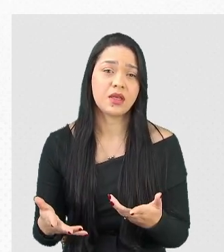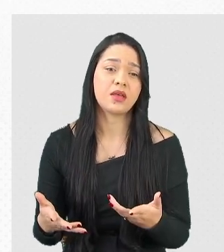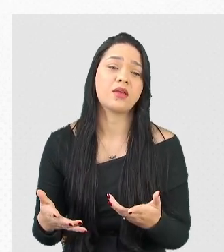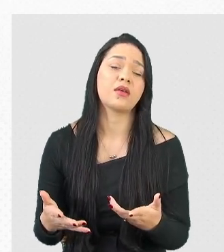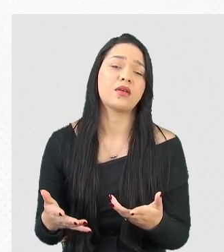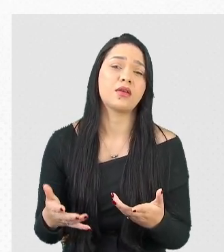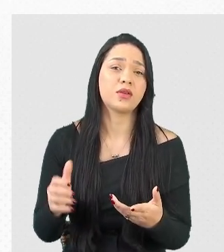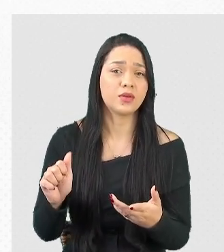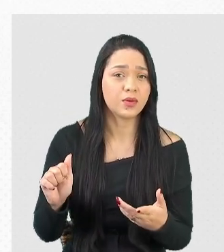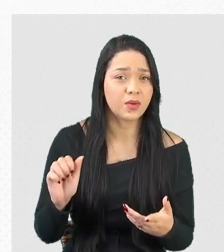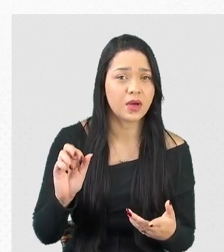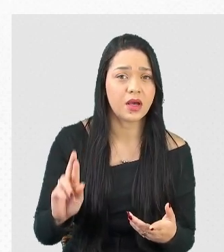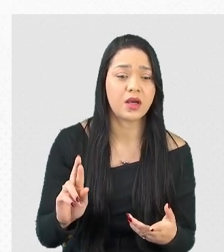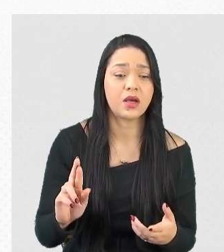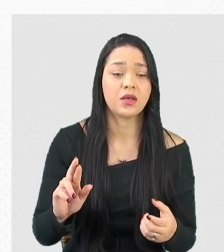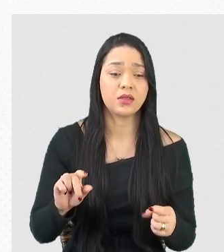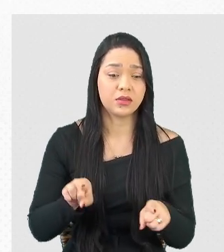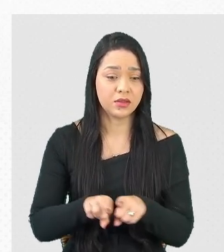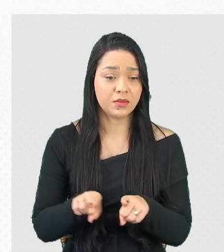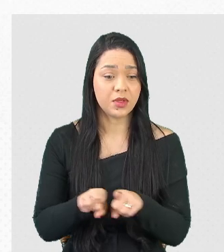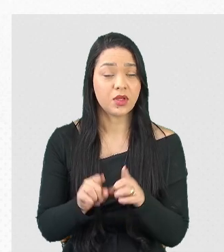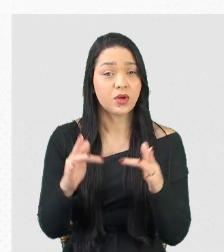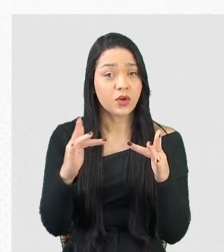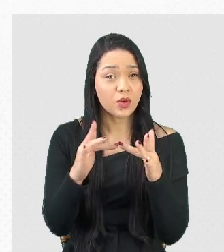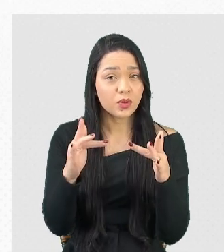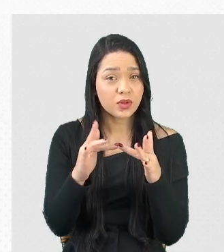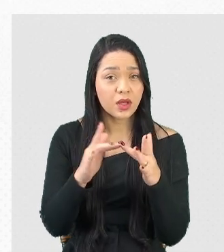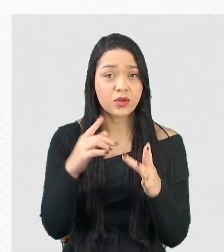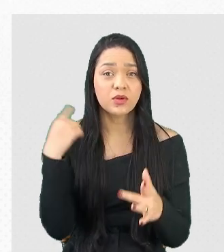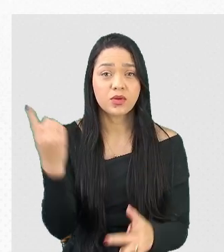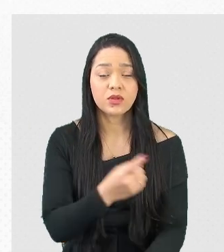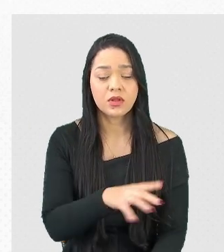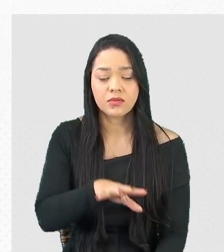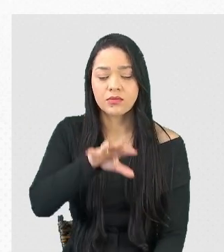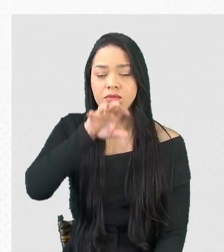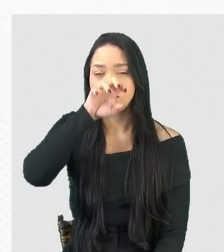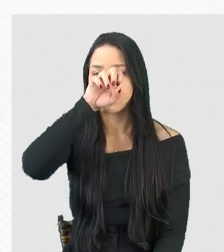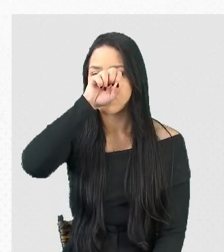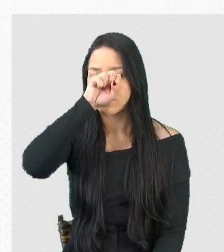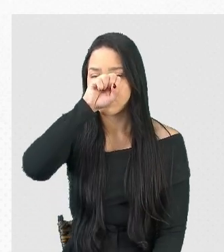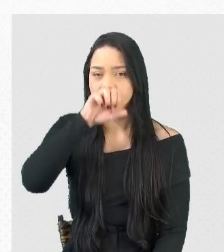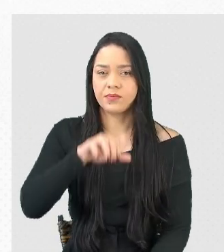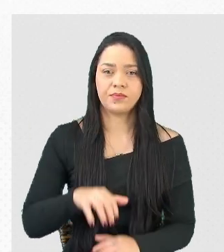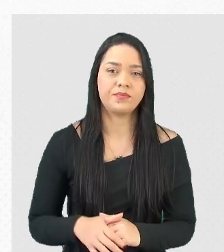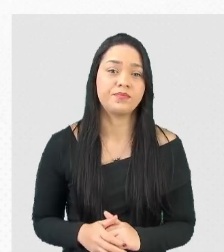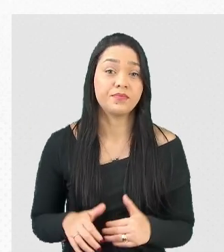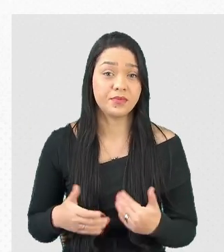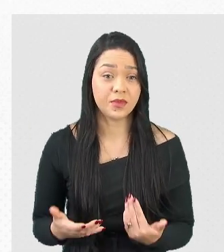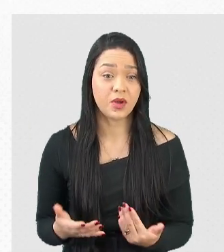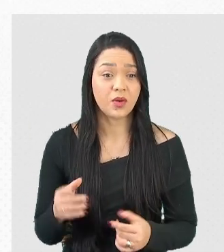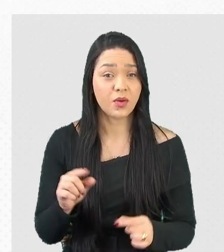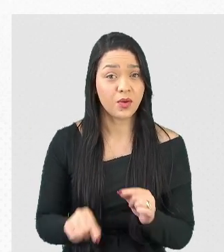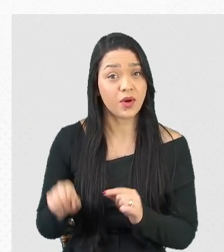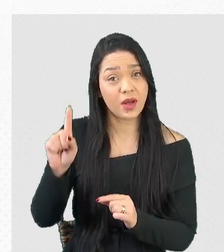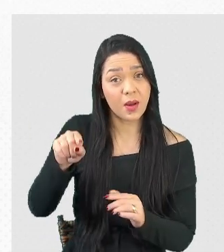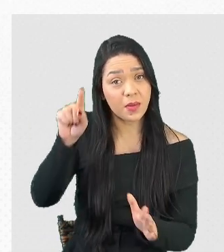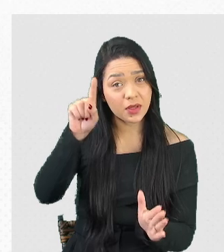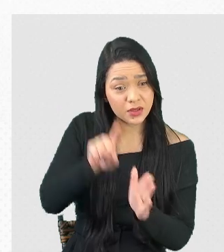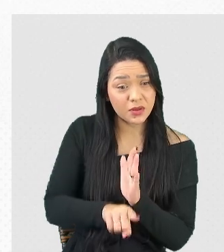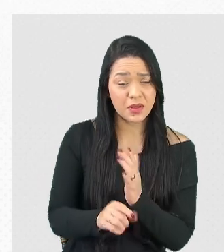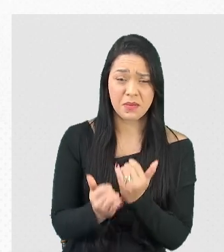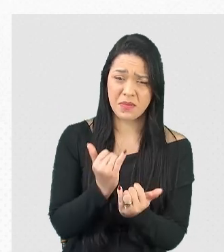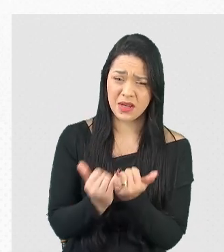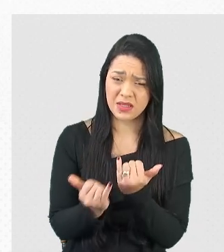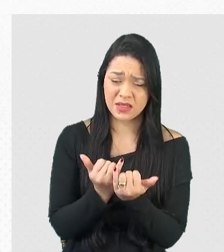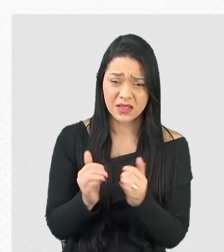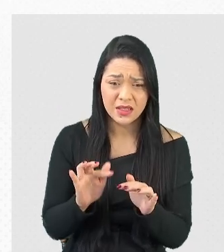na respiração, etc. e tal. Observaram que é uma questão que parece ser simples, né? Traz um texto, né, sobre uma